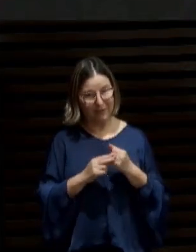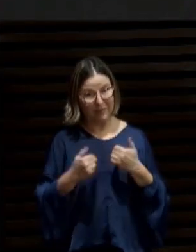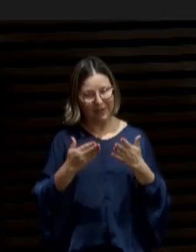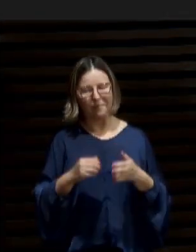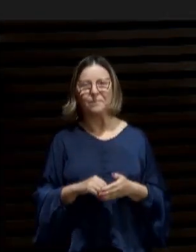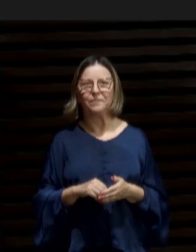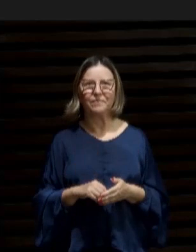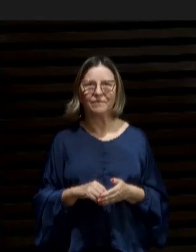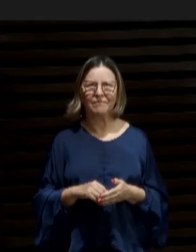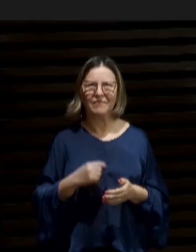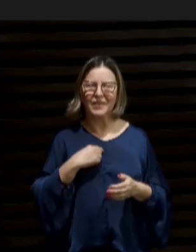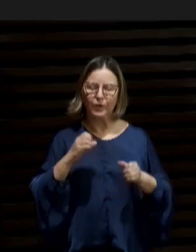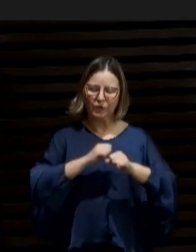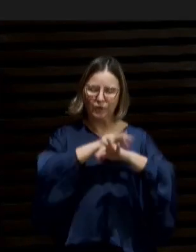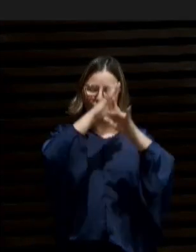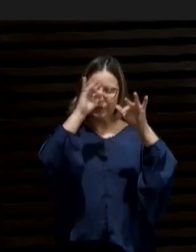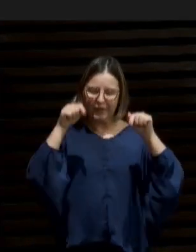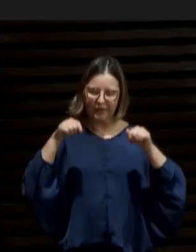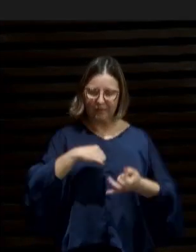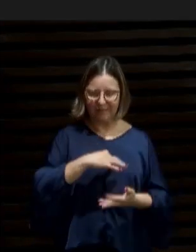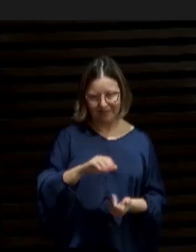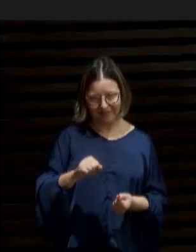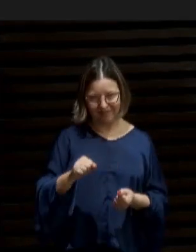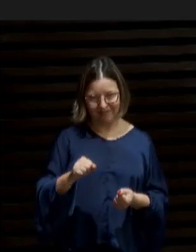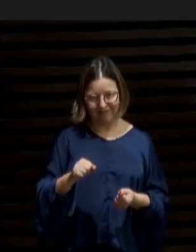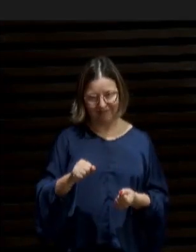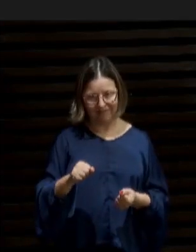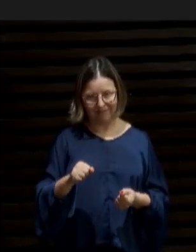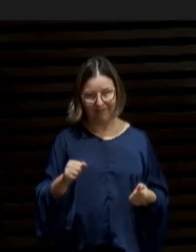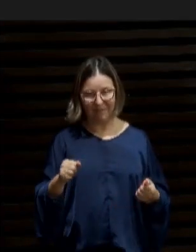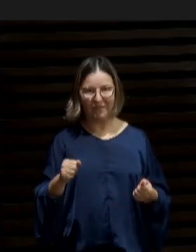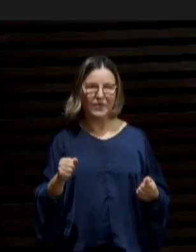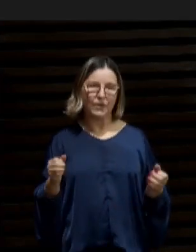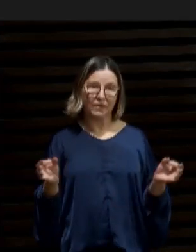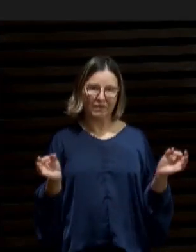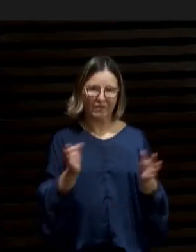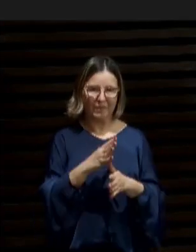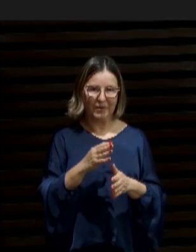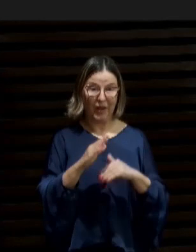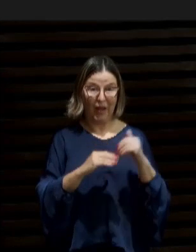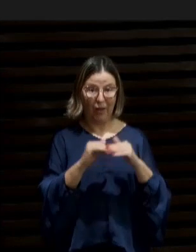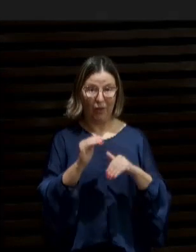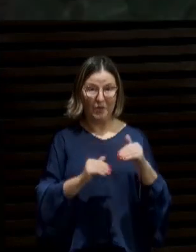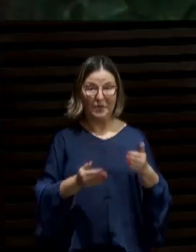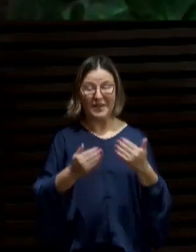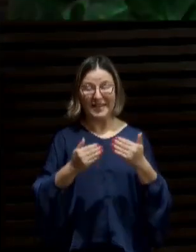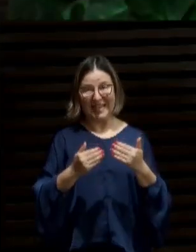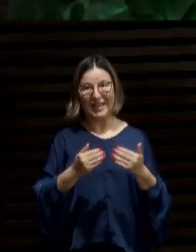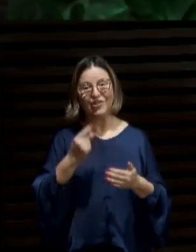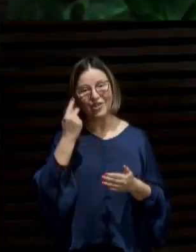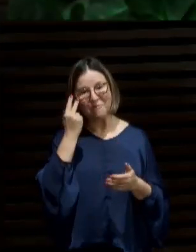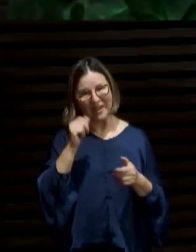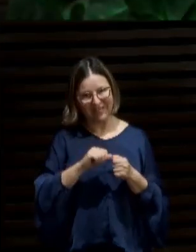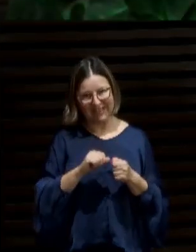Eu te glorifiquei na terra, consumando a obra que me confiaste para fazer.